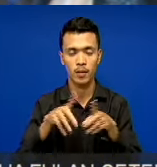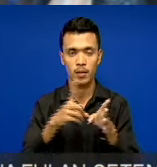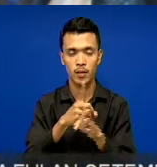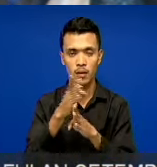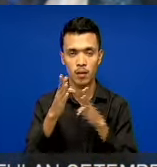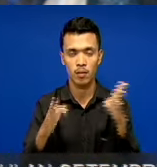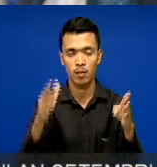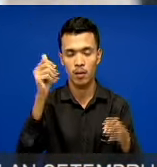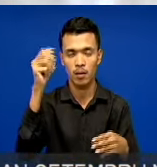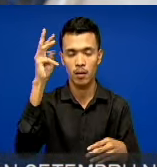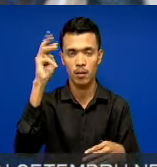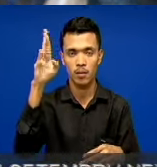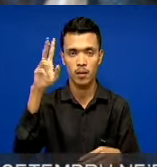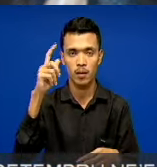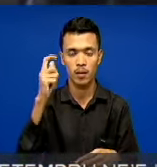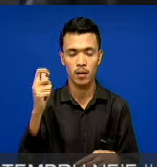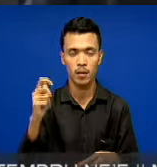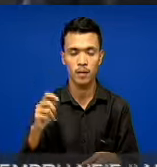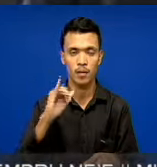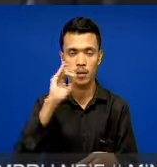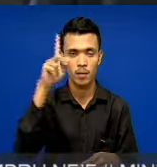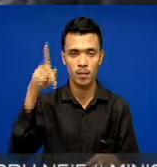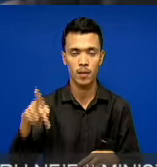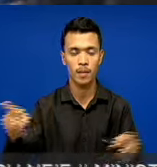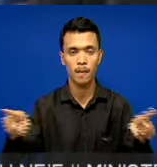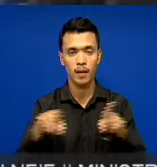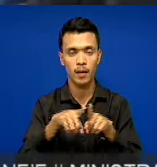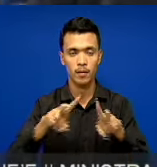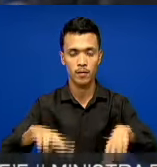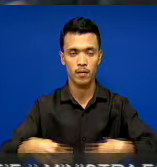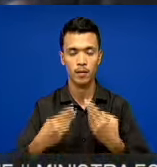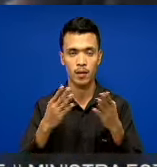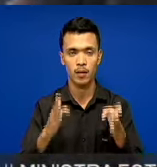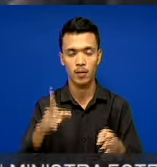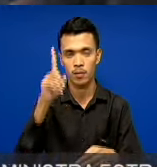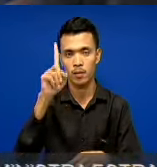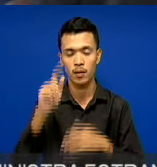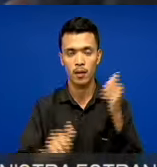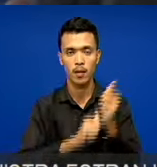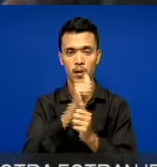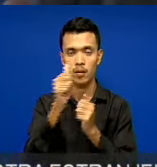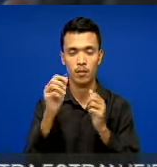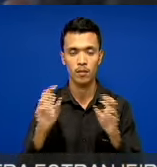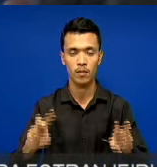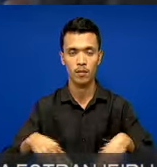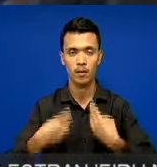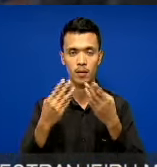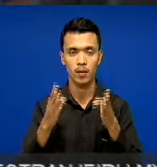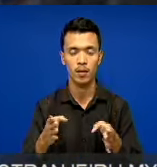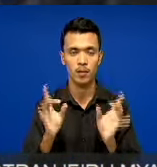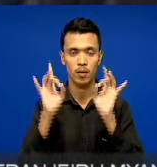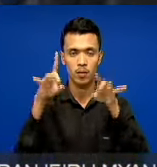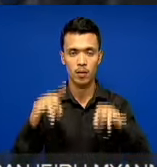AMRT, IP, mai be anessa mas veterano ida. Atuatoba seu presidente RSL, atuatoba veterano, veterano Austrália Tomac, atuatoba seu